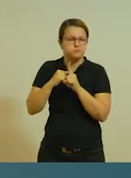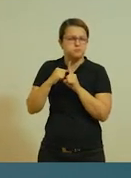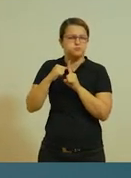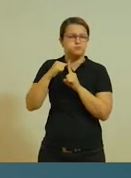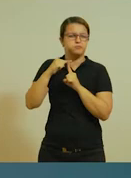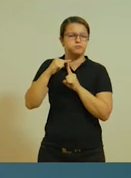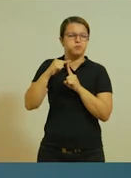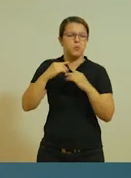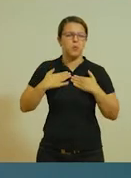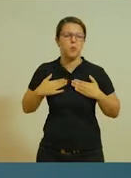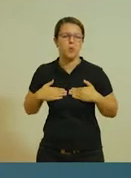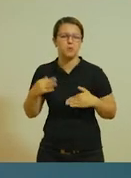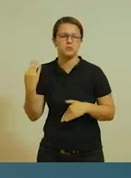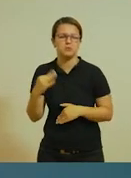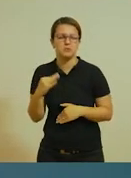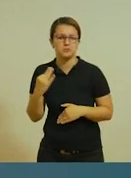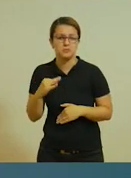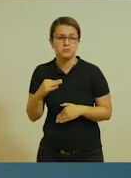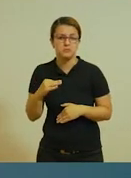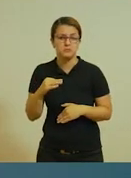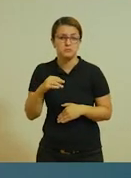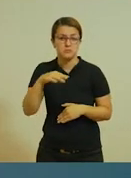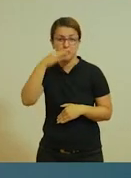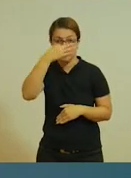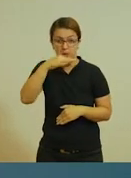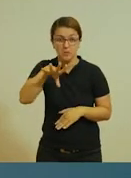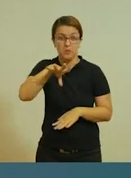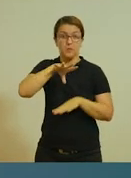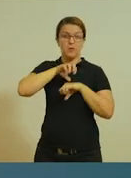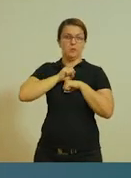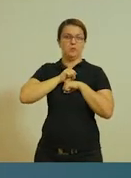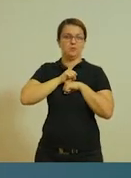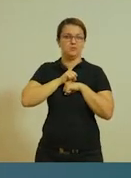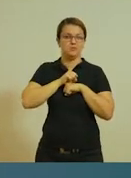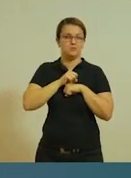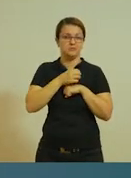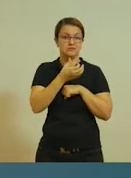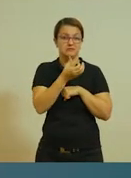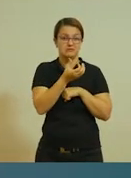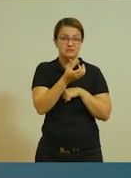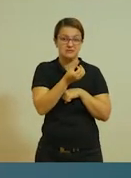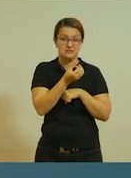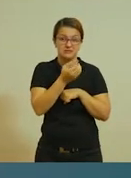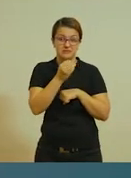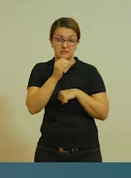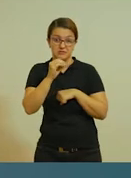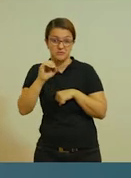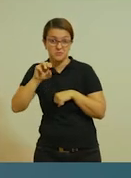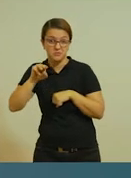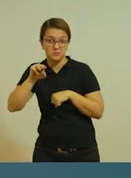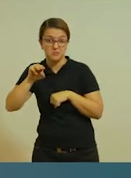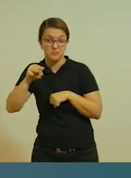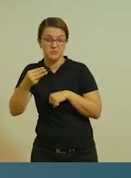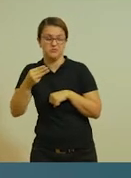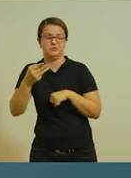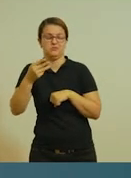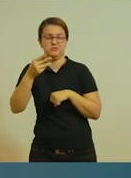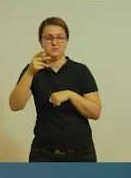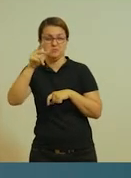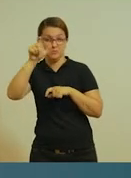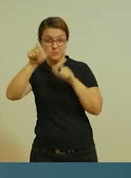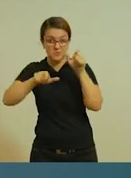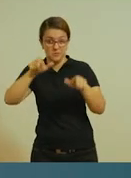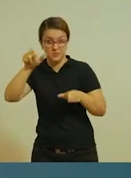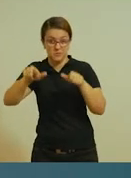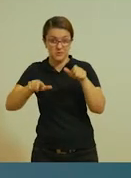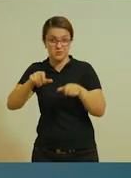corpo. Alerta geral, a gripe pegou você. Cerca de 600 milhões de pessoas, segundo a Organização